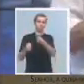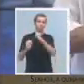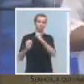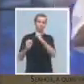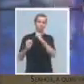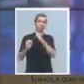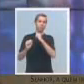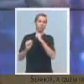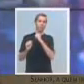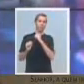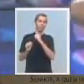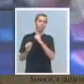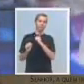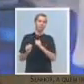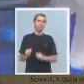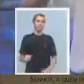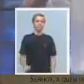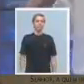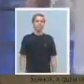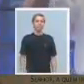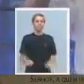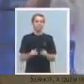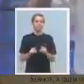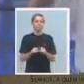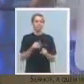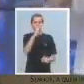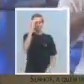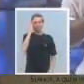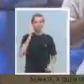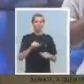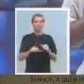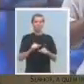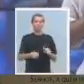nada, se a pessoa conscientemente não fizesse,